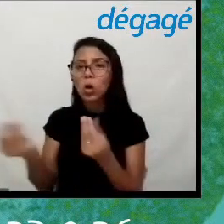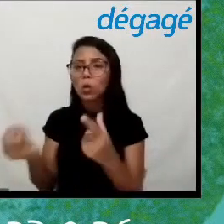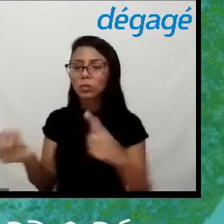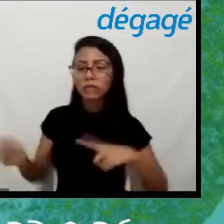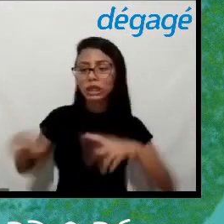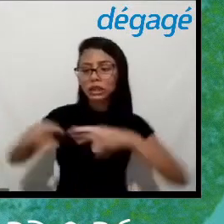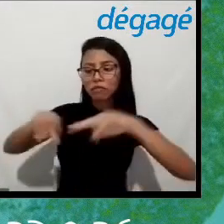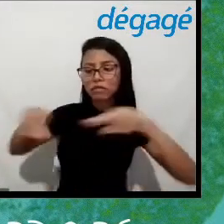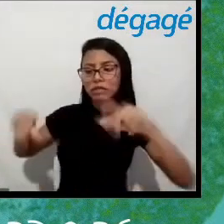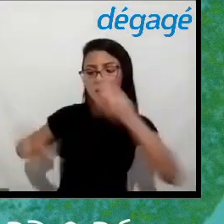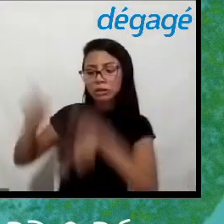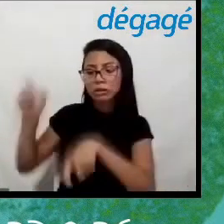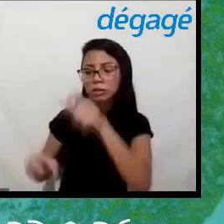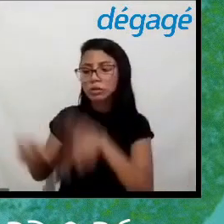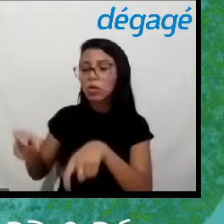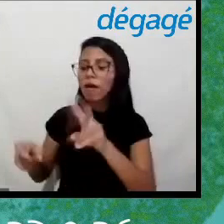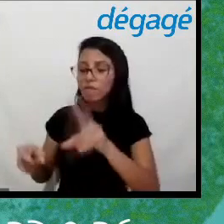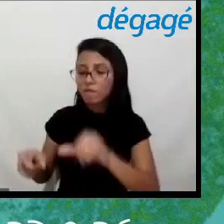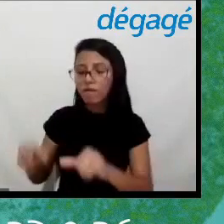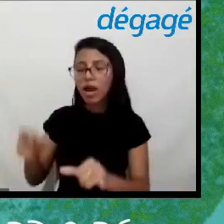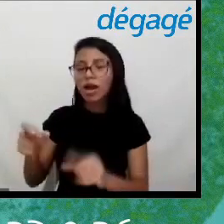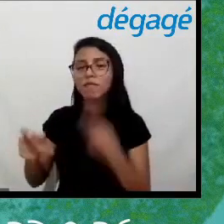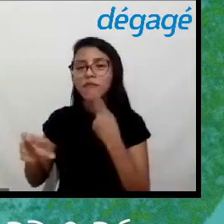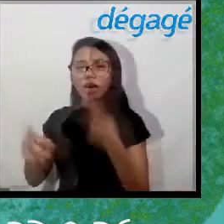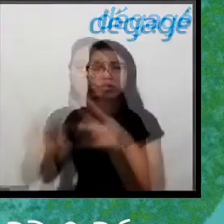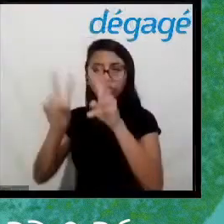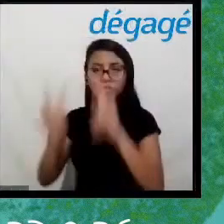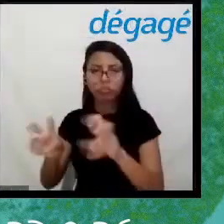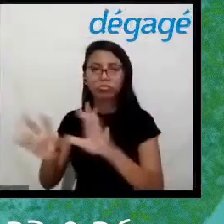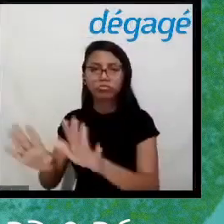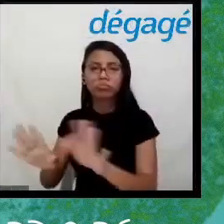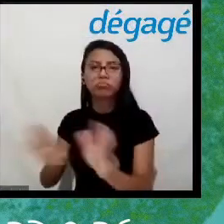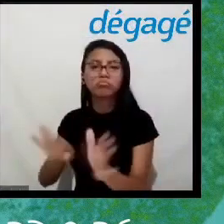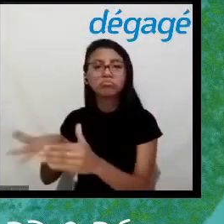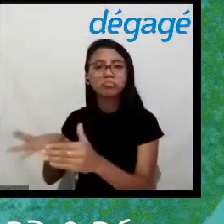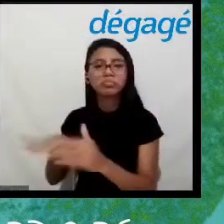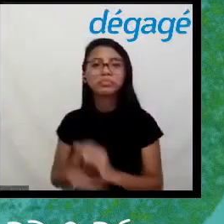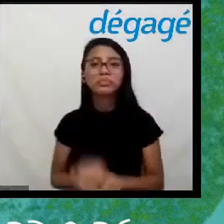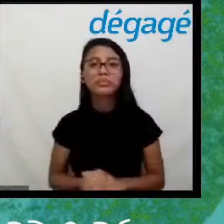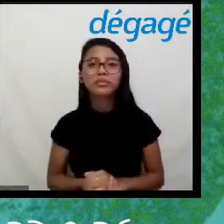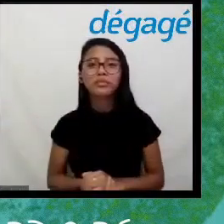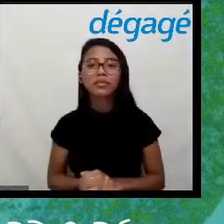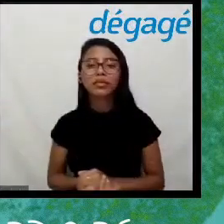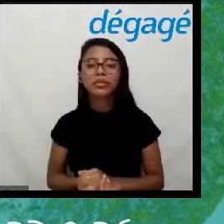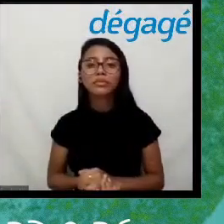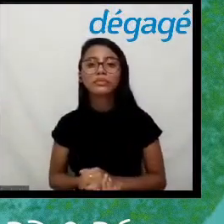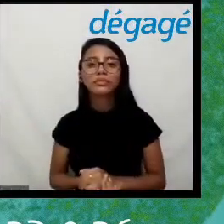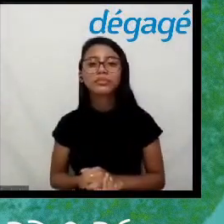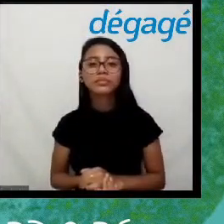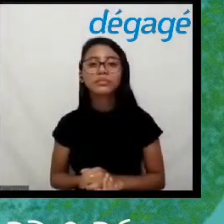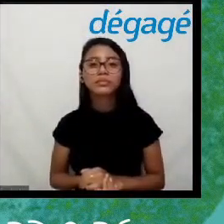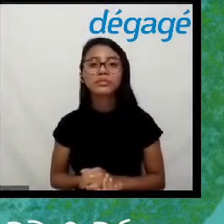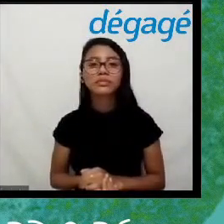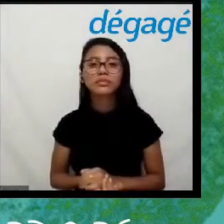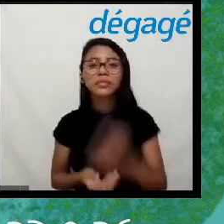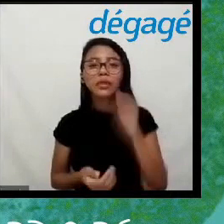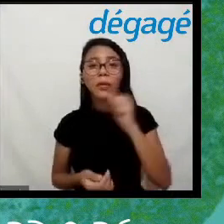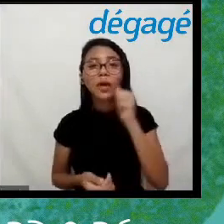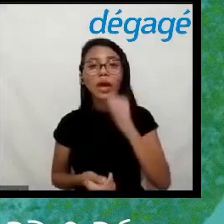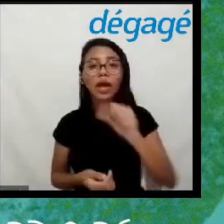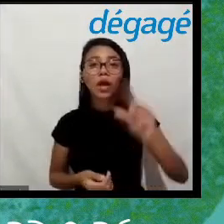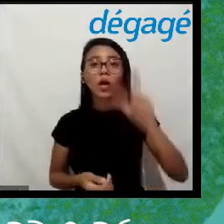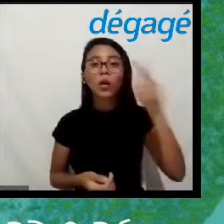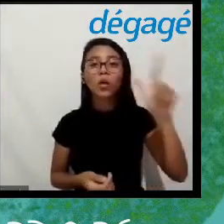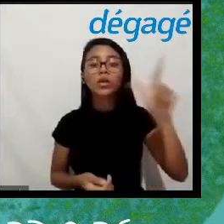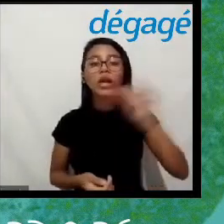Teremos ainda a participação de Aline Vargas, que é atriz, professora de teatro, artista visual, cantora, compositora